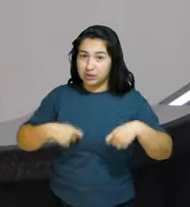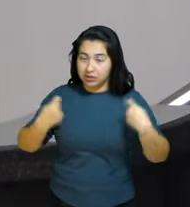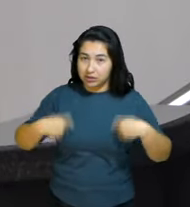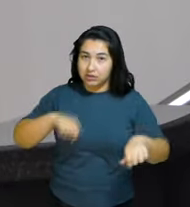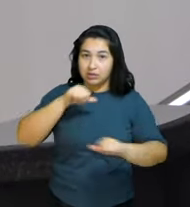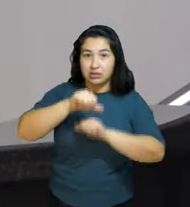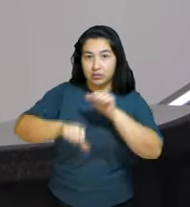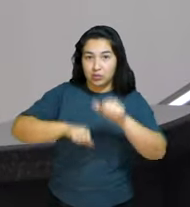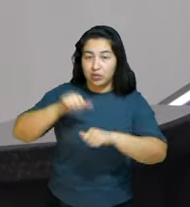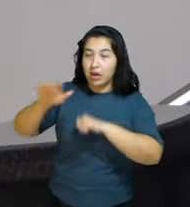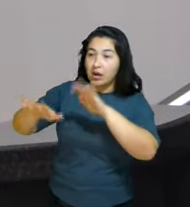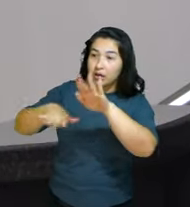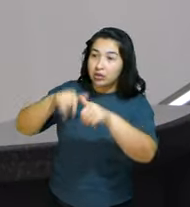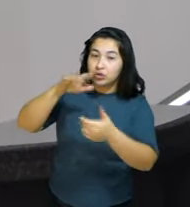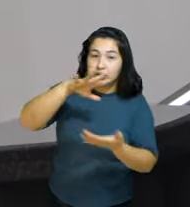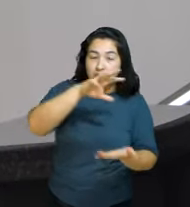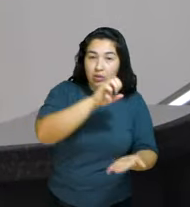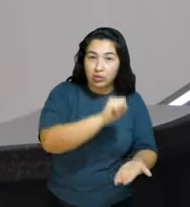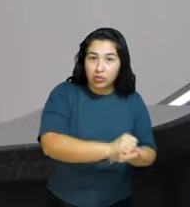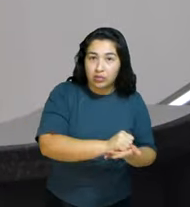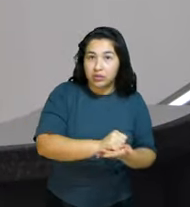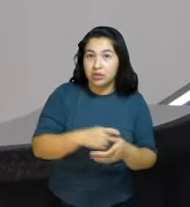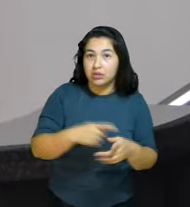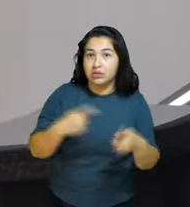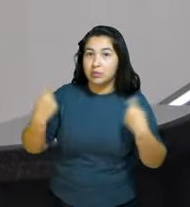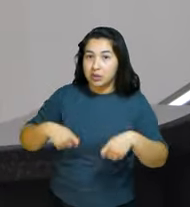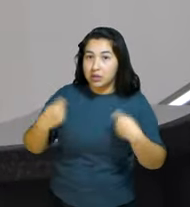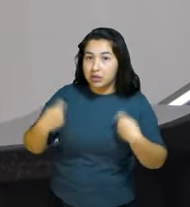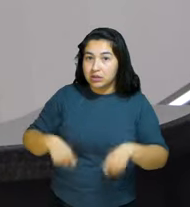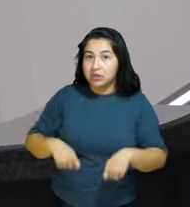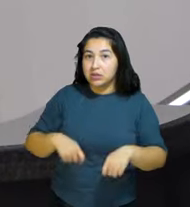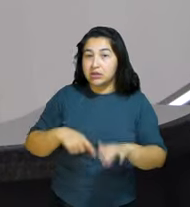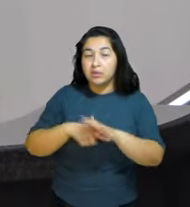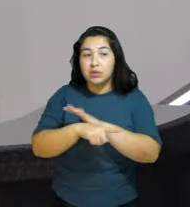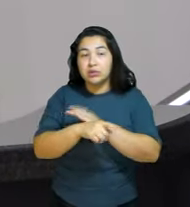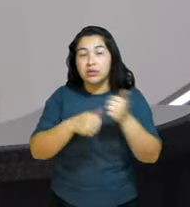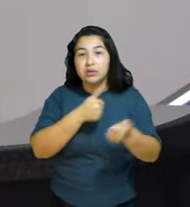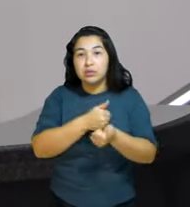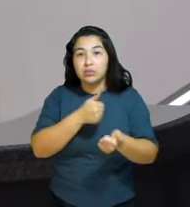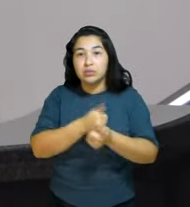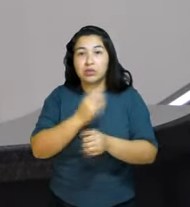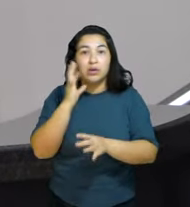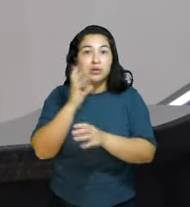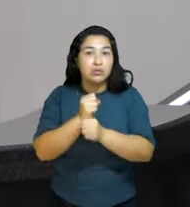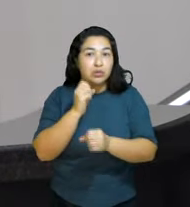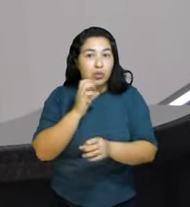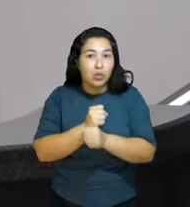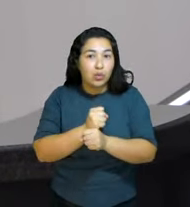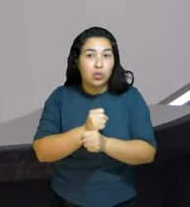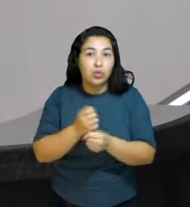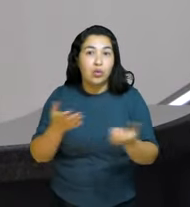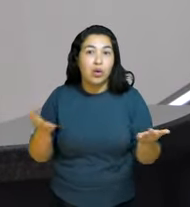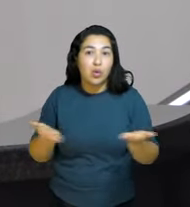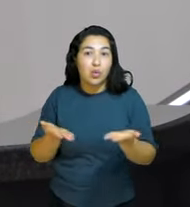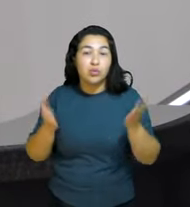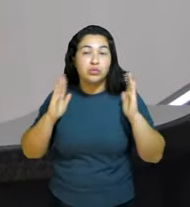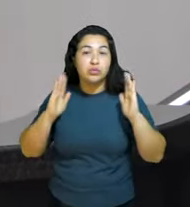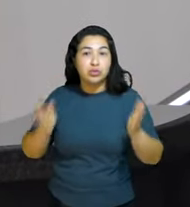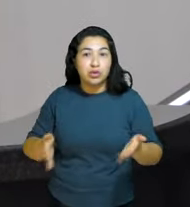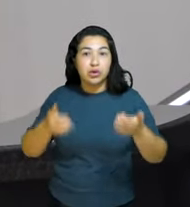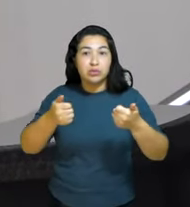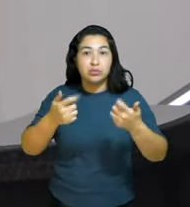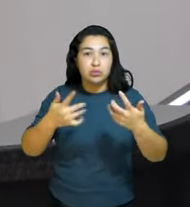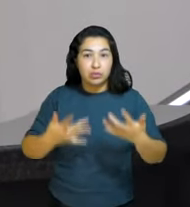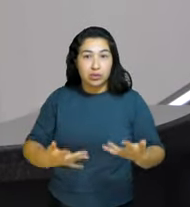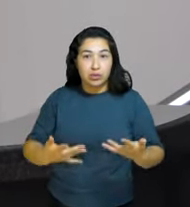contratação dos árbitros, tem que dar um jeito, tem que fazer uma consulta ao Tribunal de Contas. A gente precisa, hoje, já foi falado, o esporte